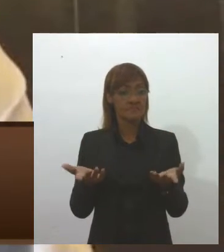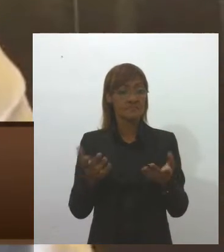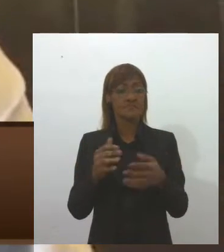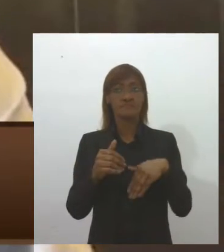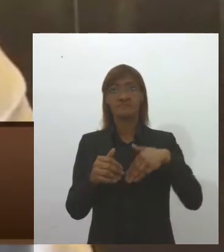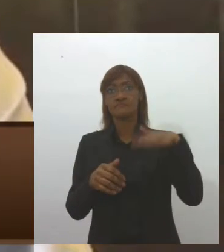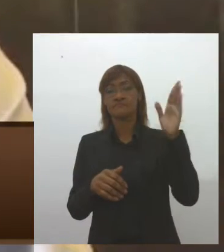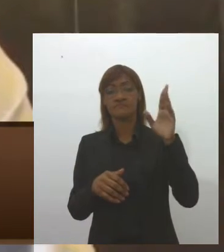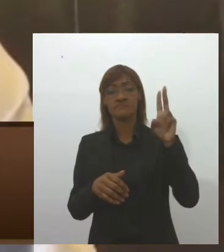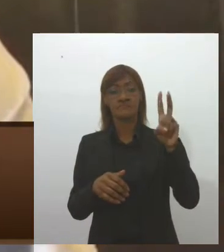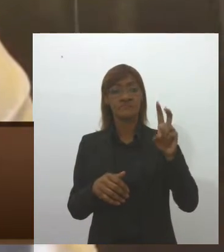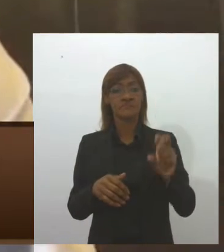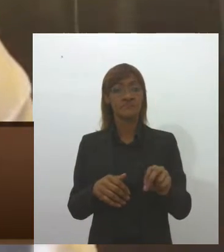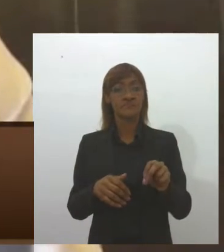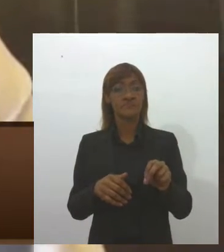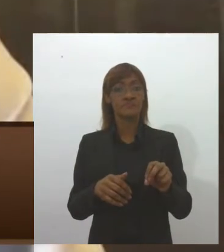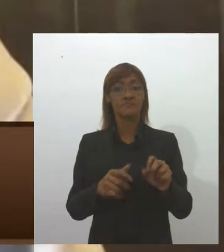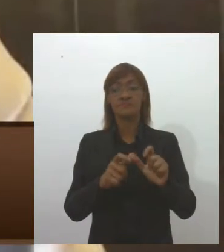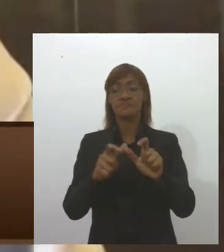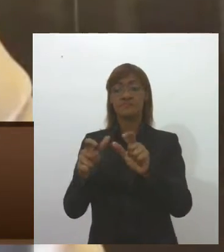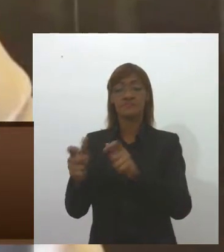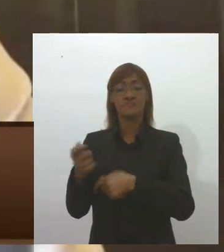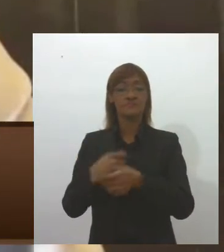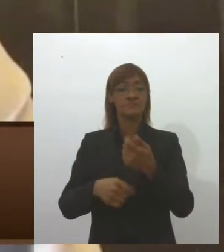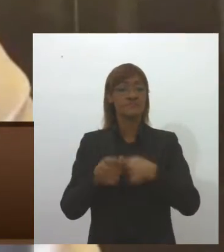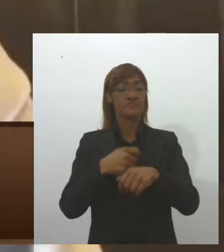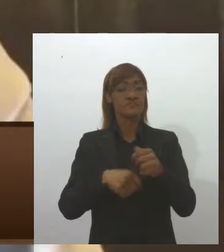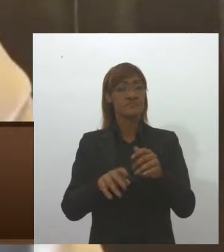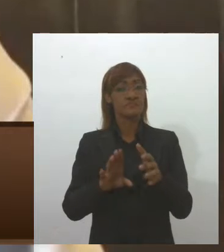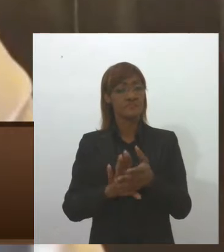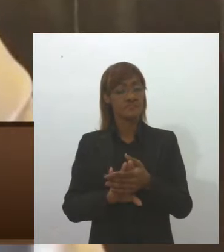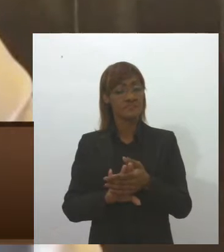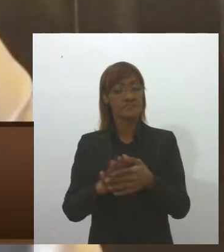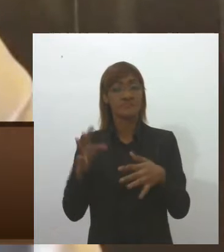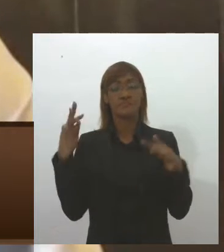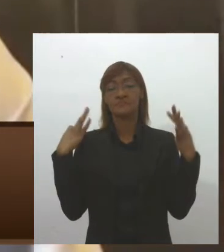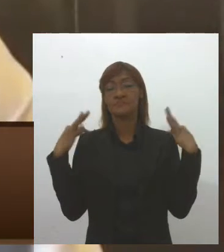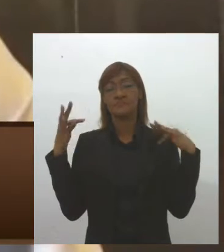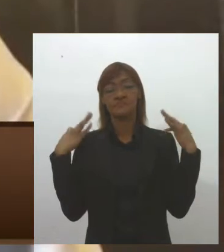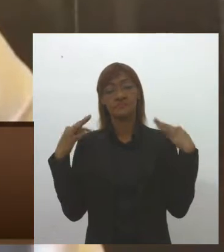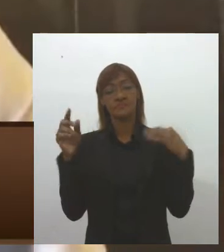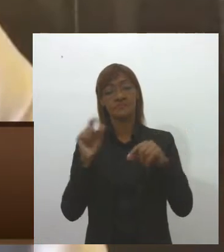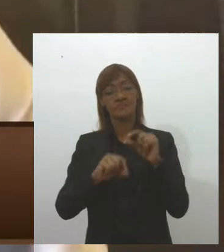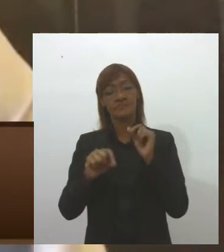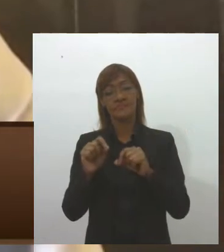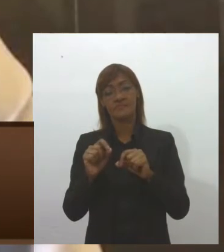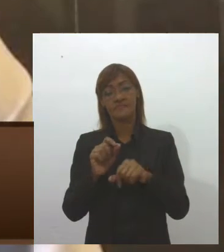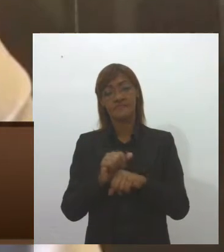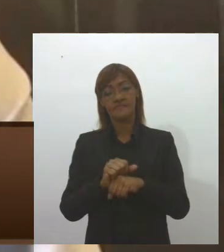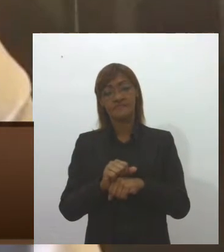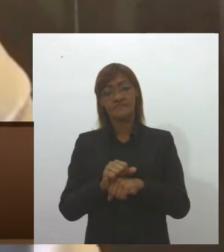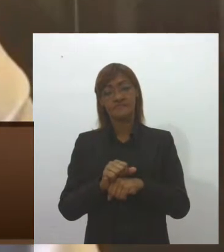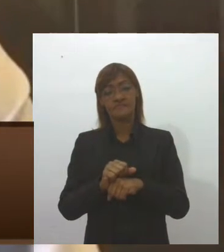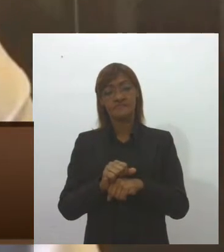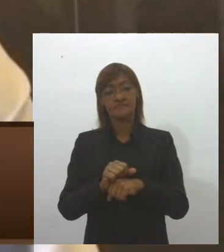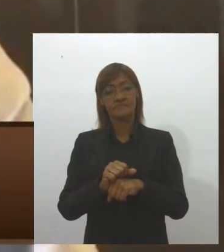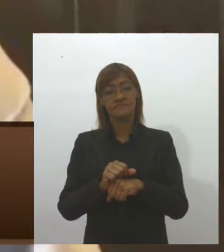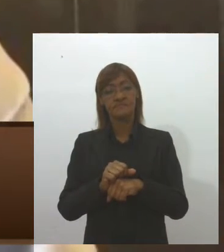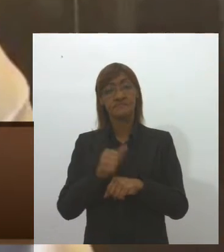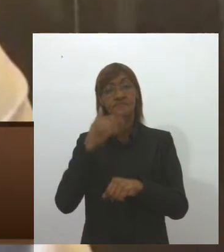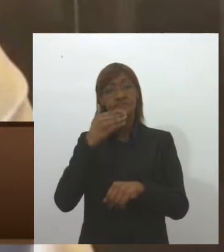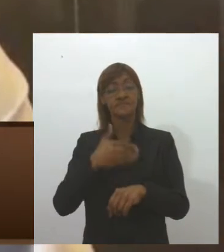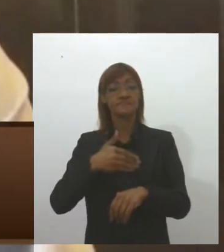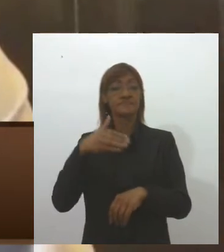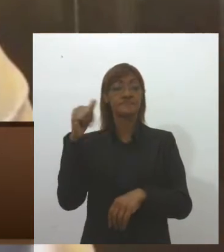50 setores da economia, e talvez o turismo seja o setor que mais saia rápido dessa crise, porque as